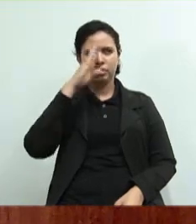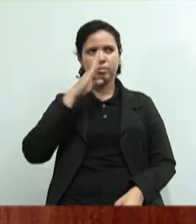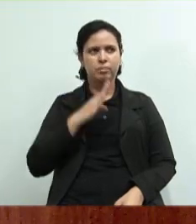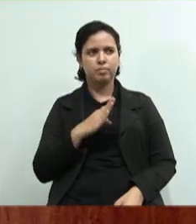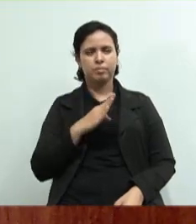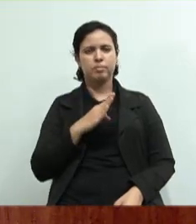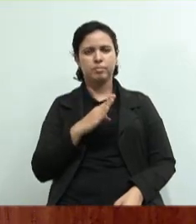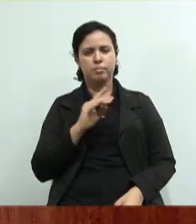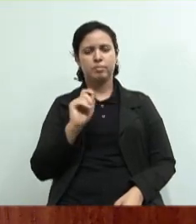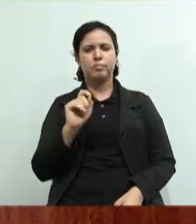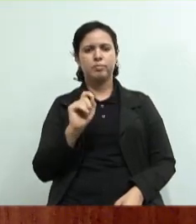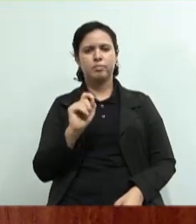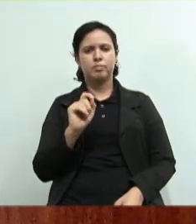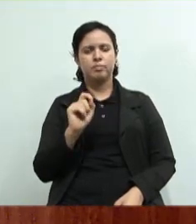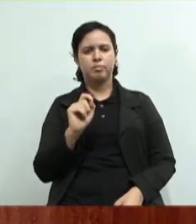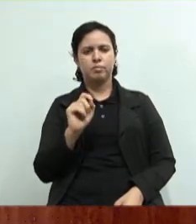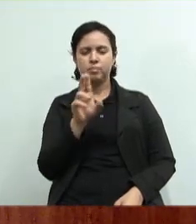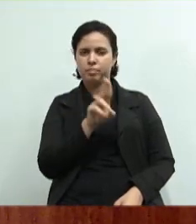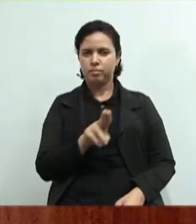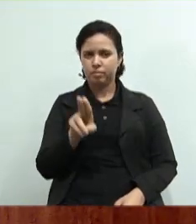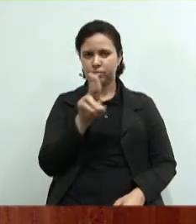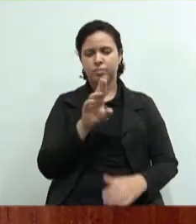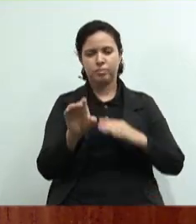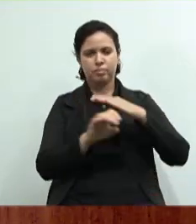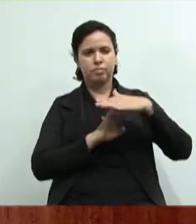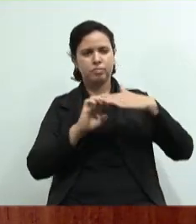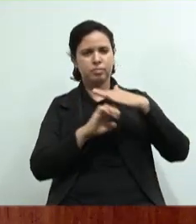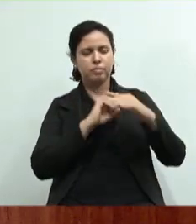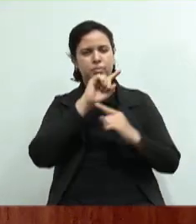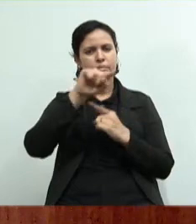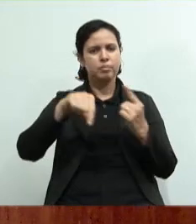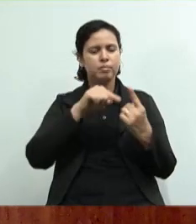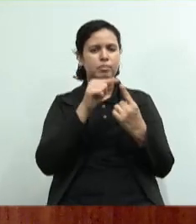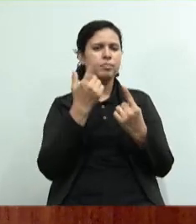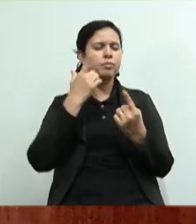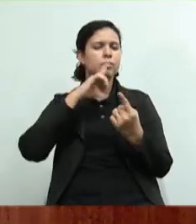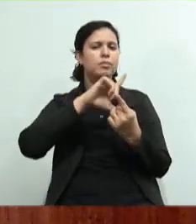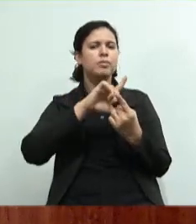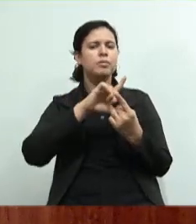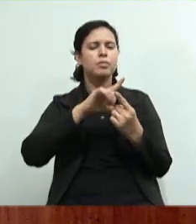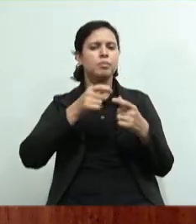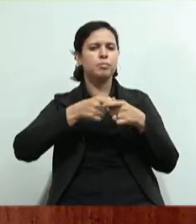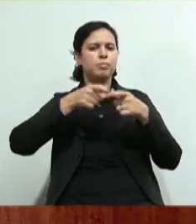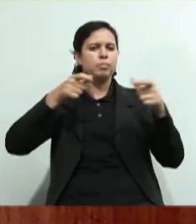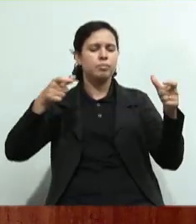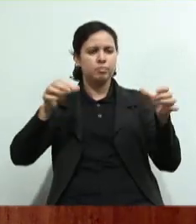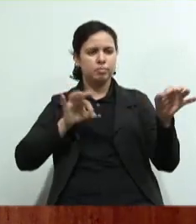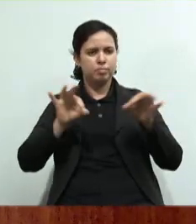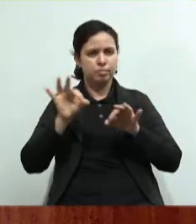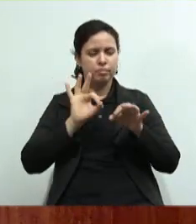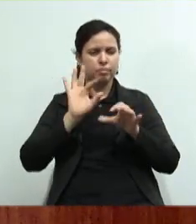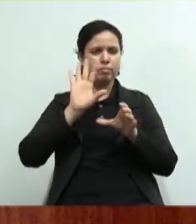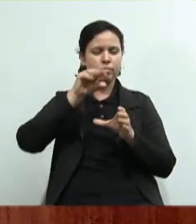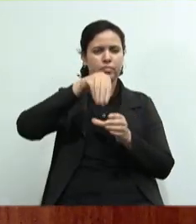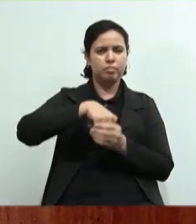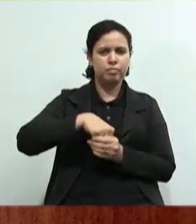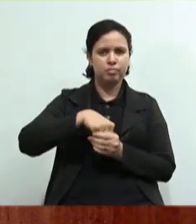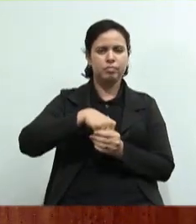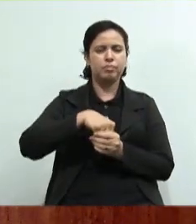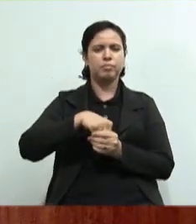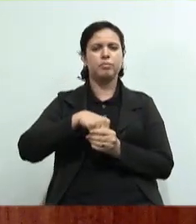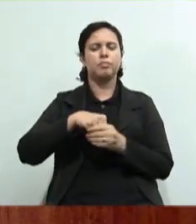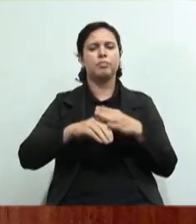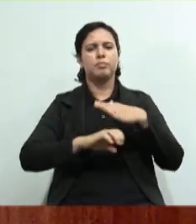programa está sendo utilizado nas empresas com o objetivo de alcançar um índice maior de organização,